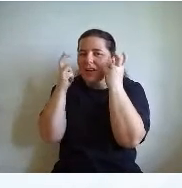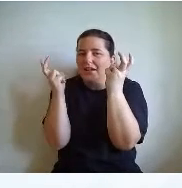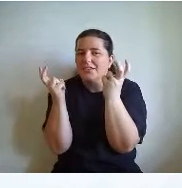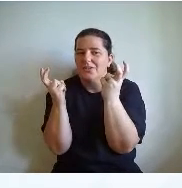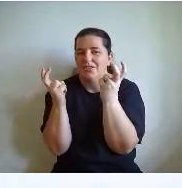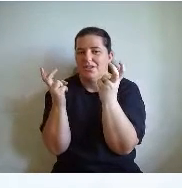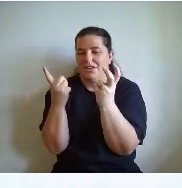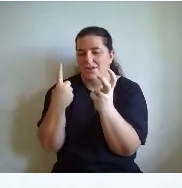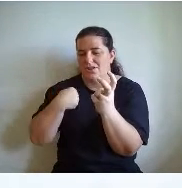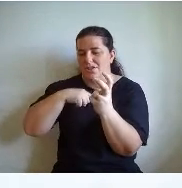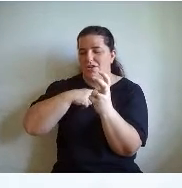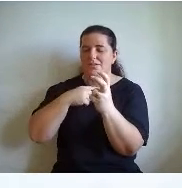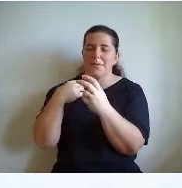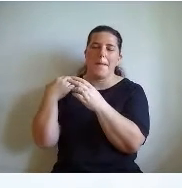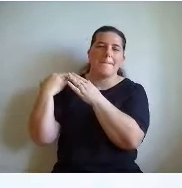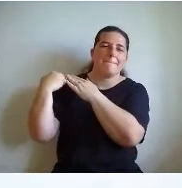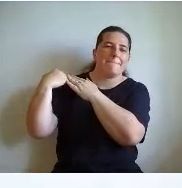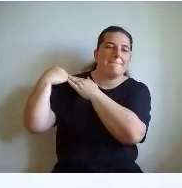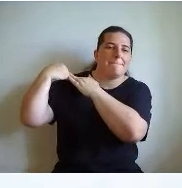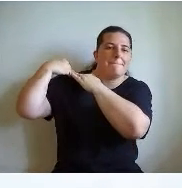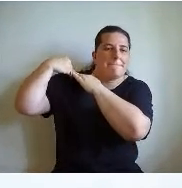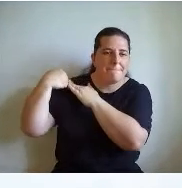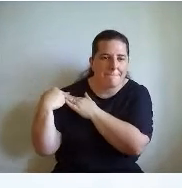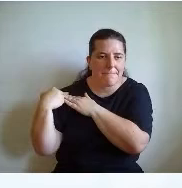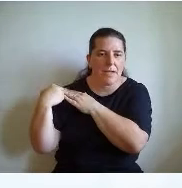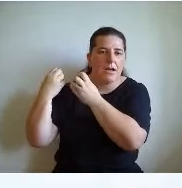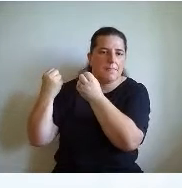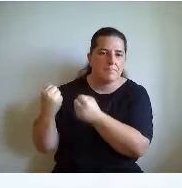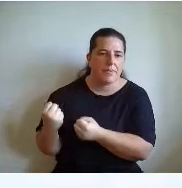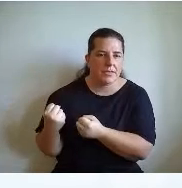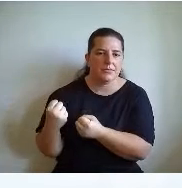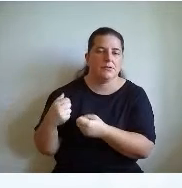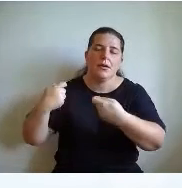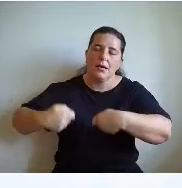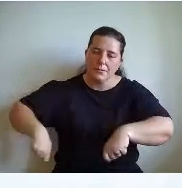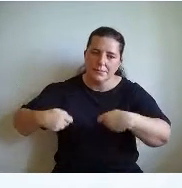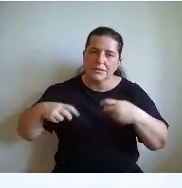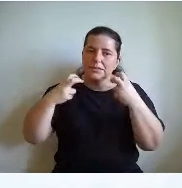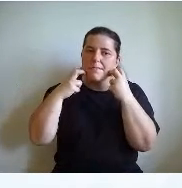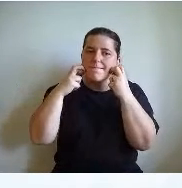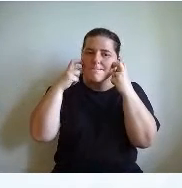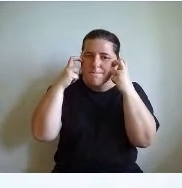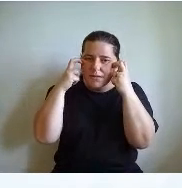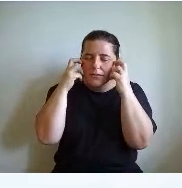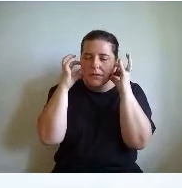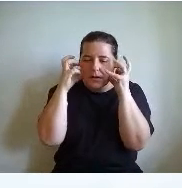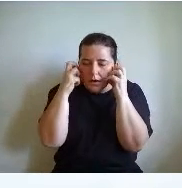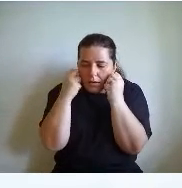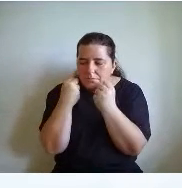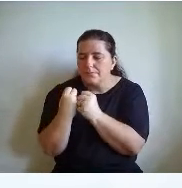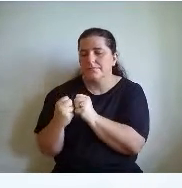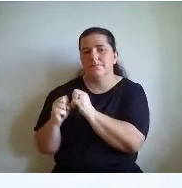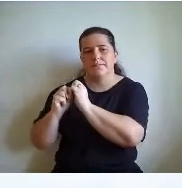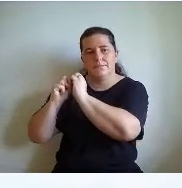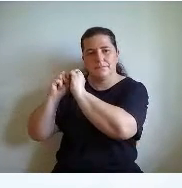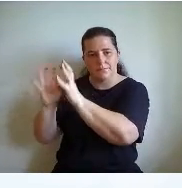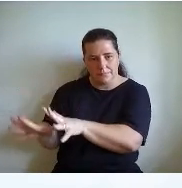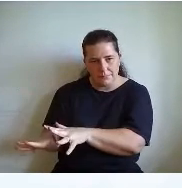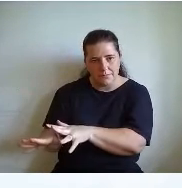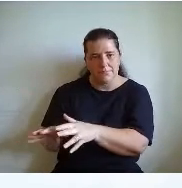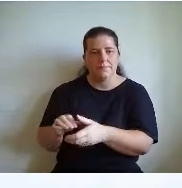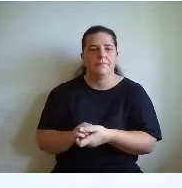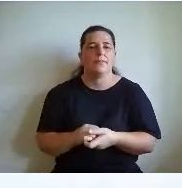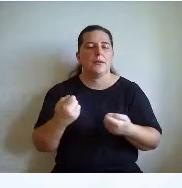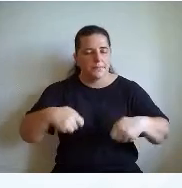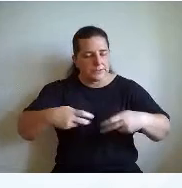das nossas costas é a primeira coisa que a gente precisa, né, reconhecer aqui, né?